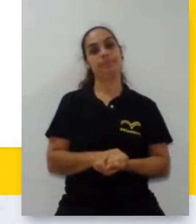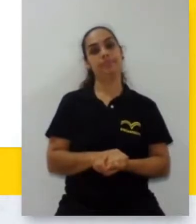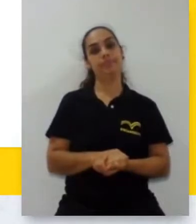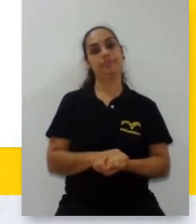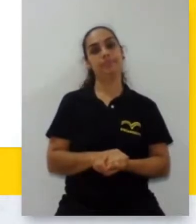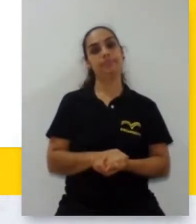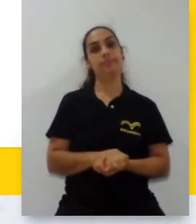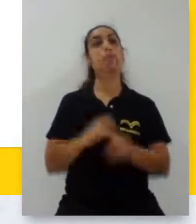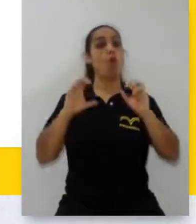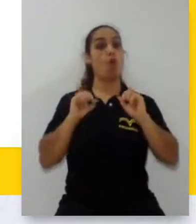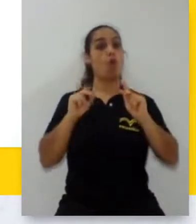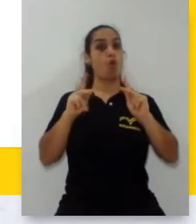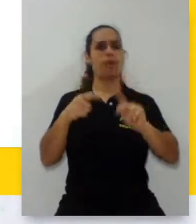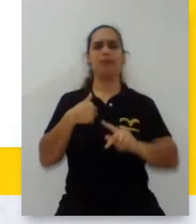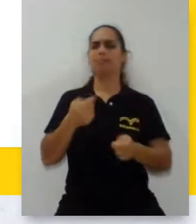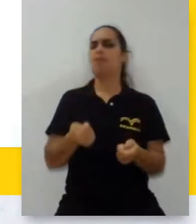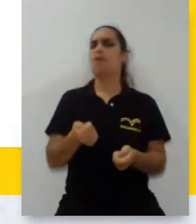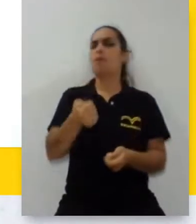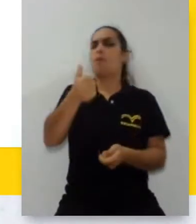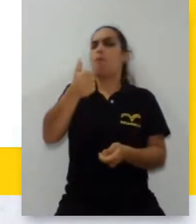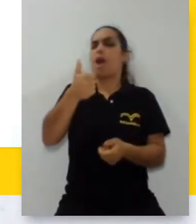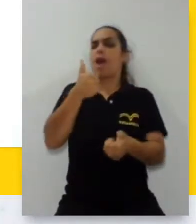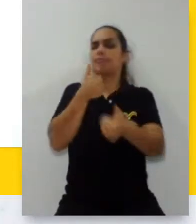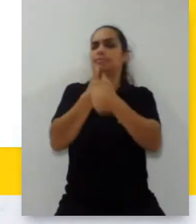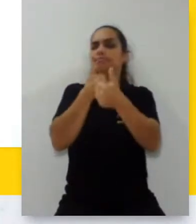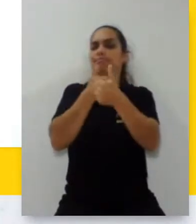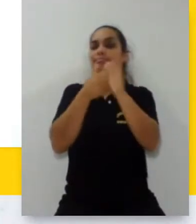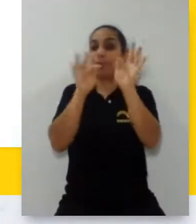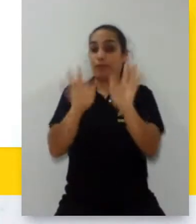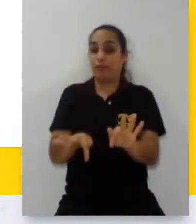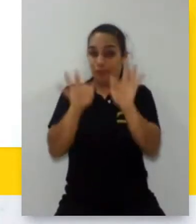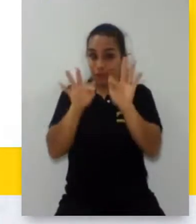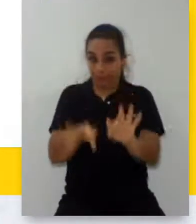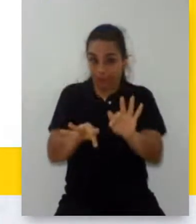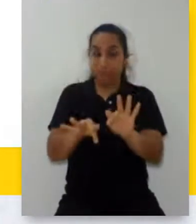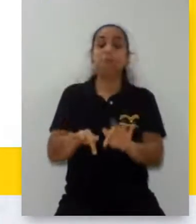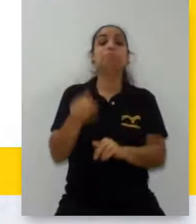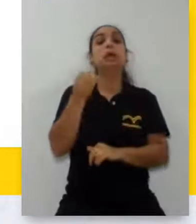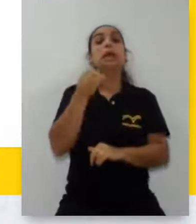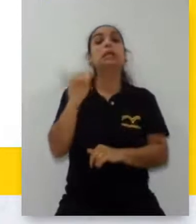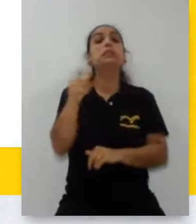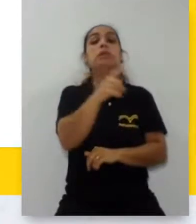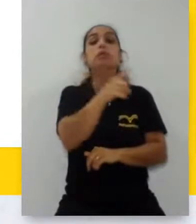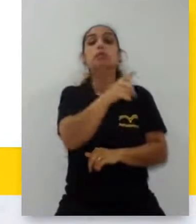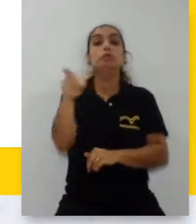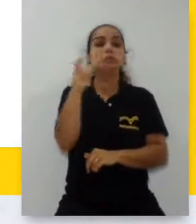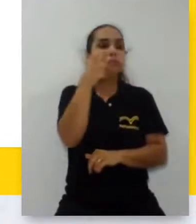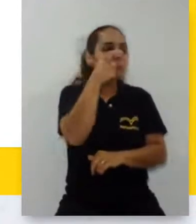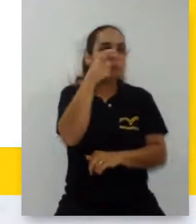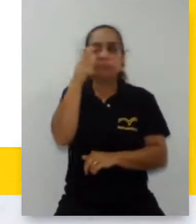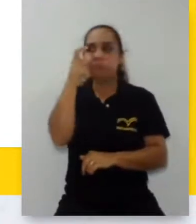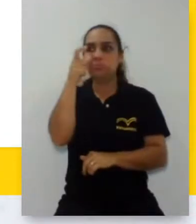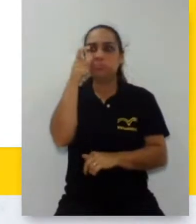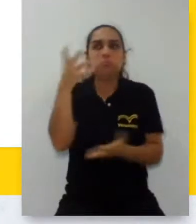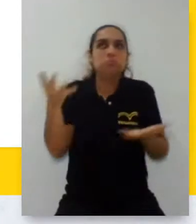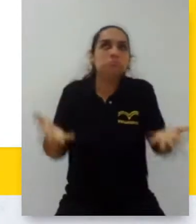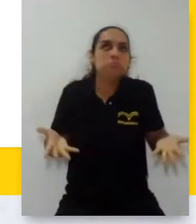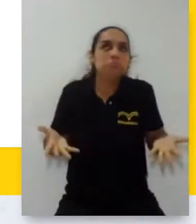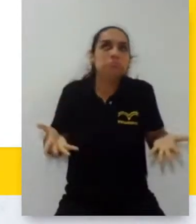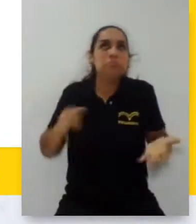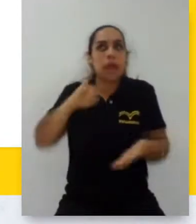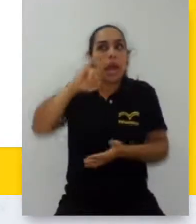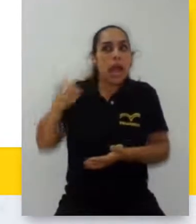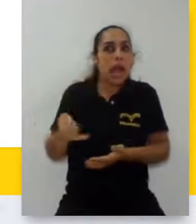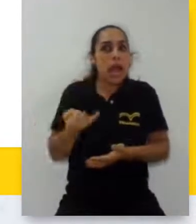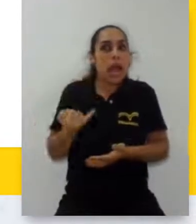pessoal, então, assim, se vocês não absorveram ou não quiseram pegar o que eu falei até agora, não entenderam ou